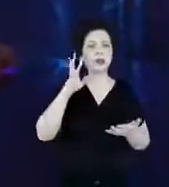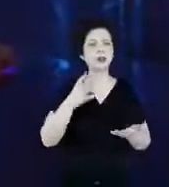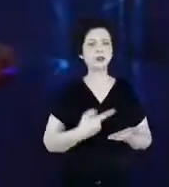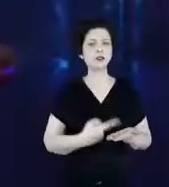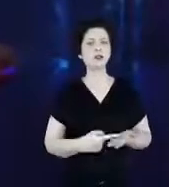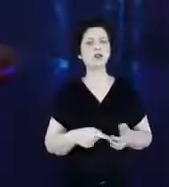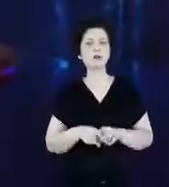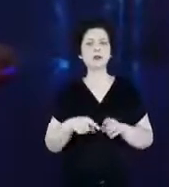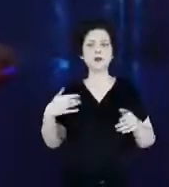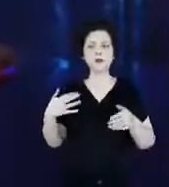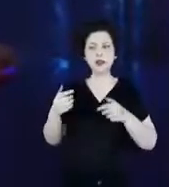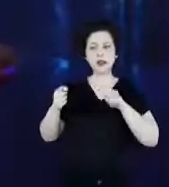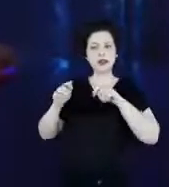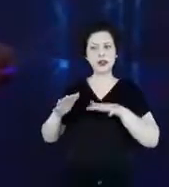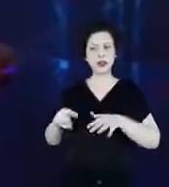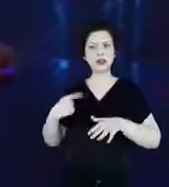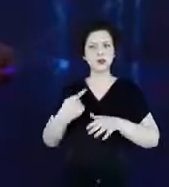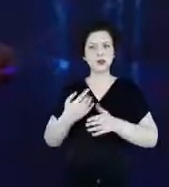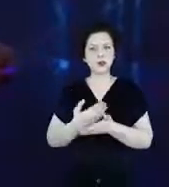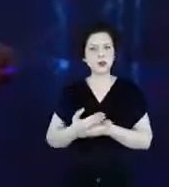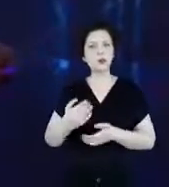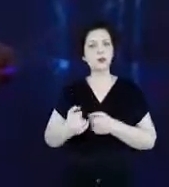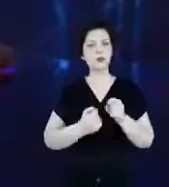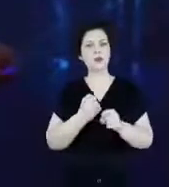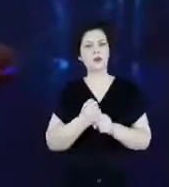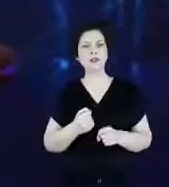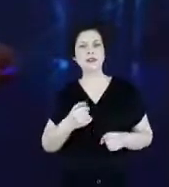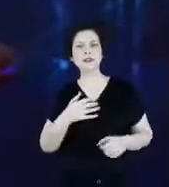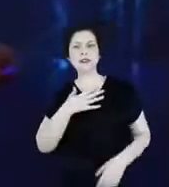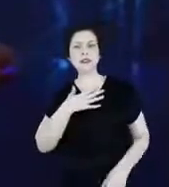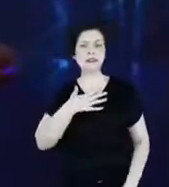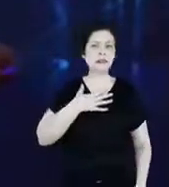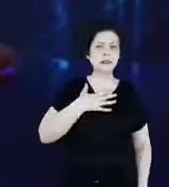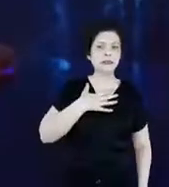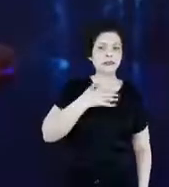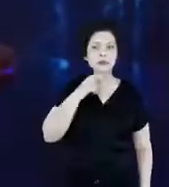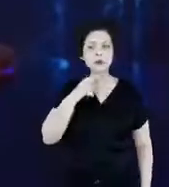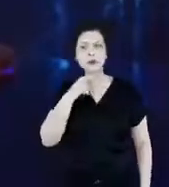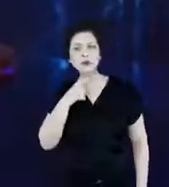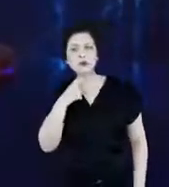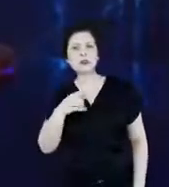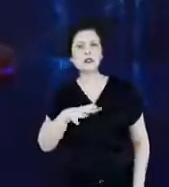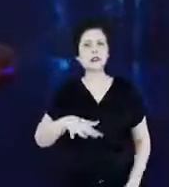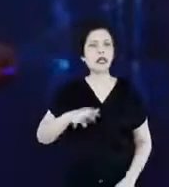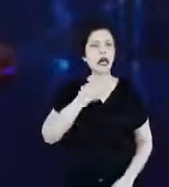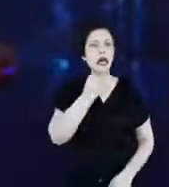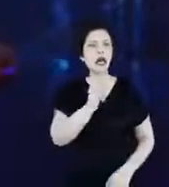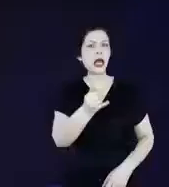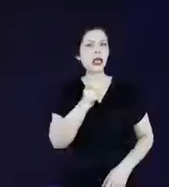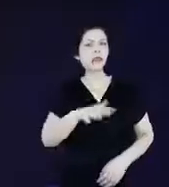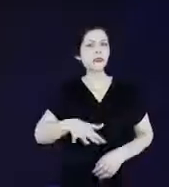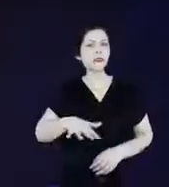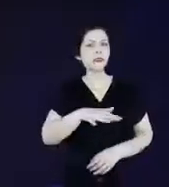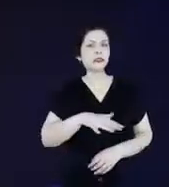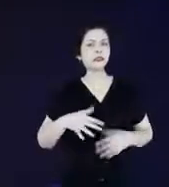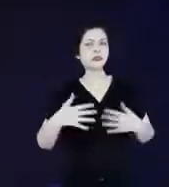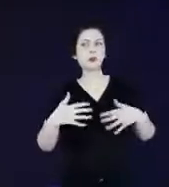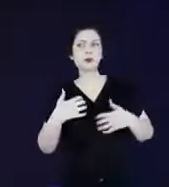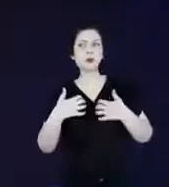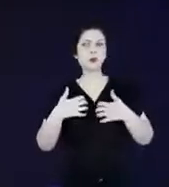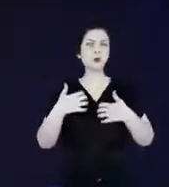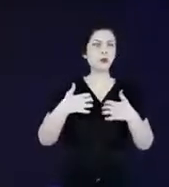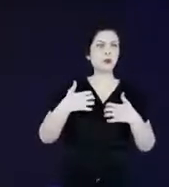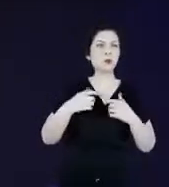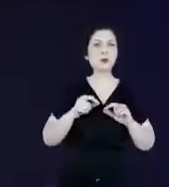nós iniciamos o ano com muitas inseguranças com relação ao setor energético. Havia uma sombra e um medo muito grande